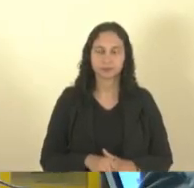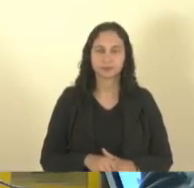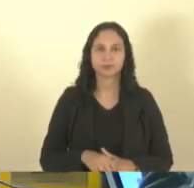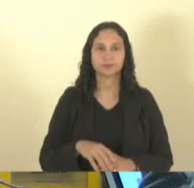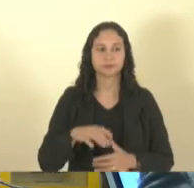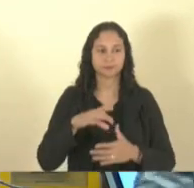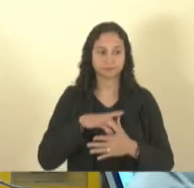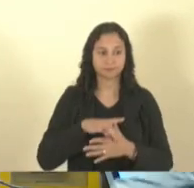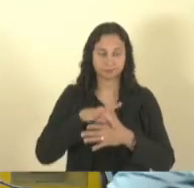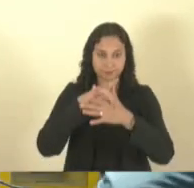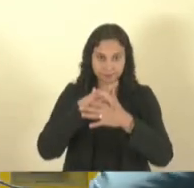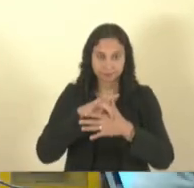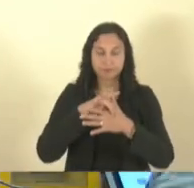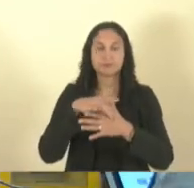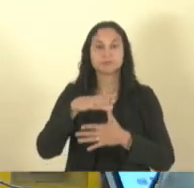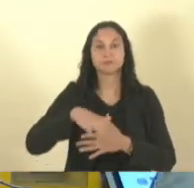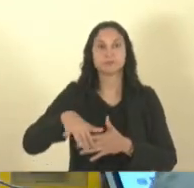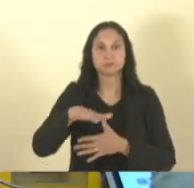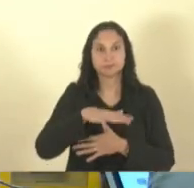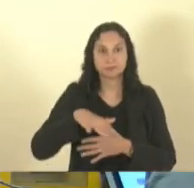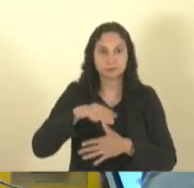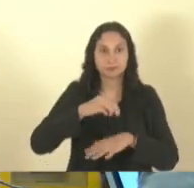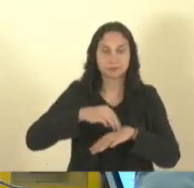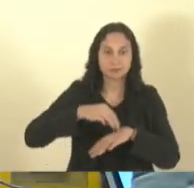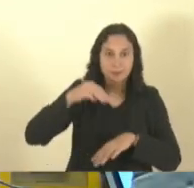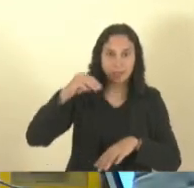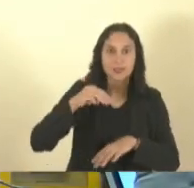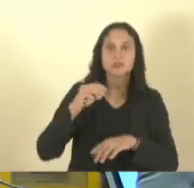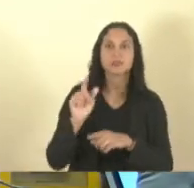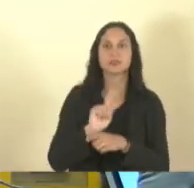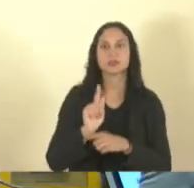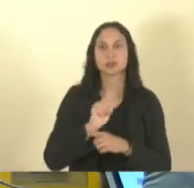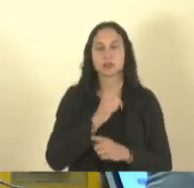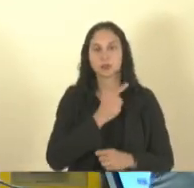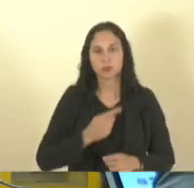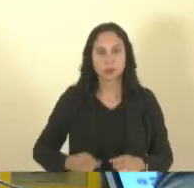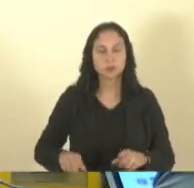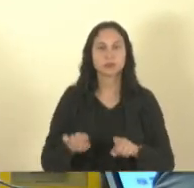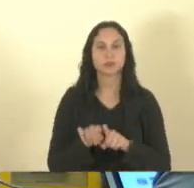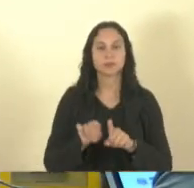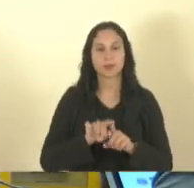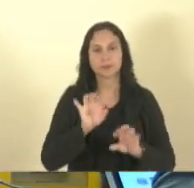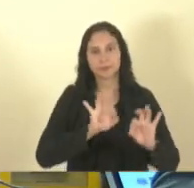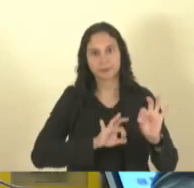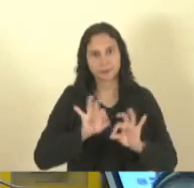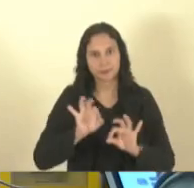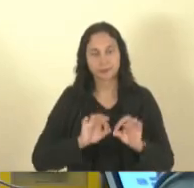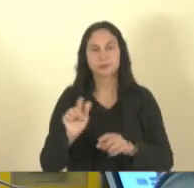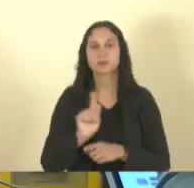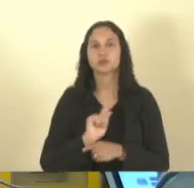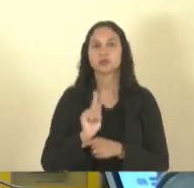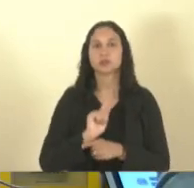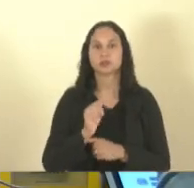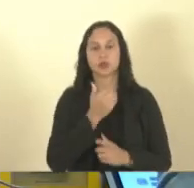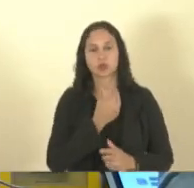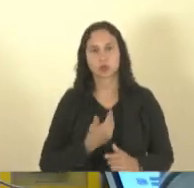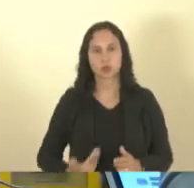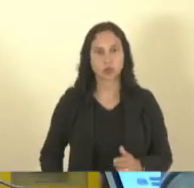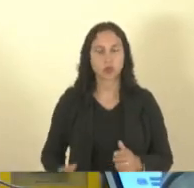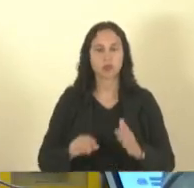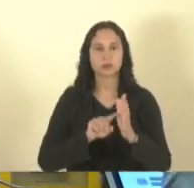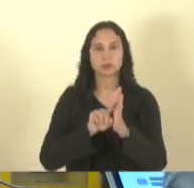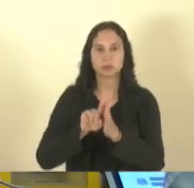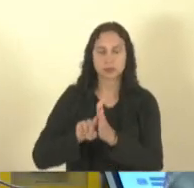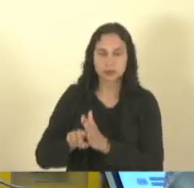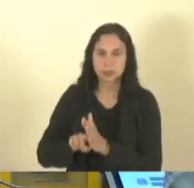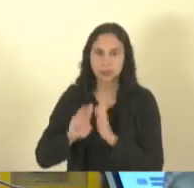Mestre em gestão pública, especialista em administração pública, planejamento e gestão governamental, especialista